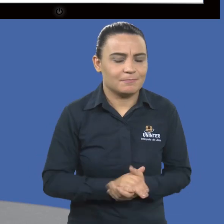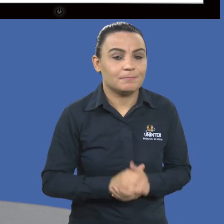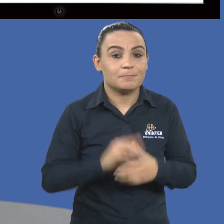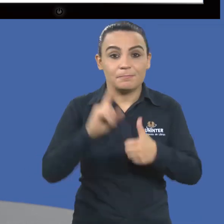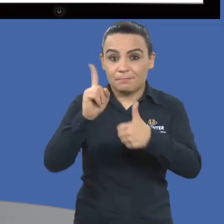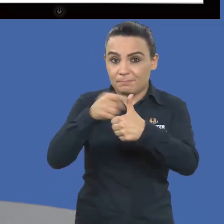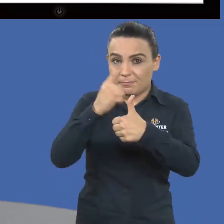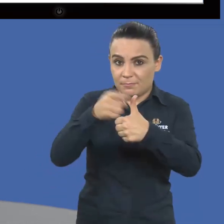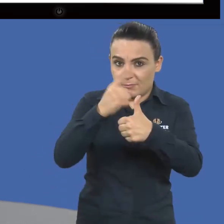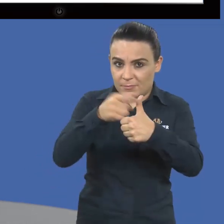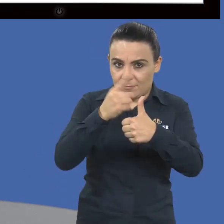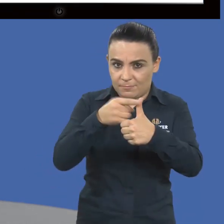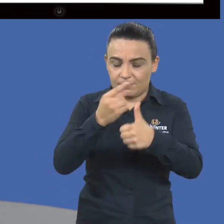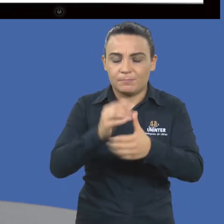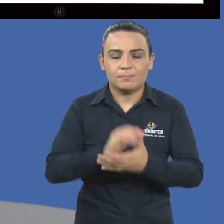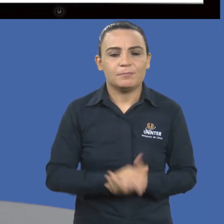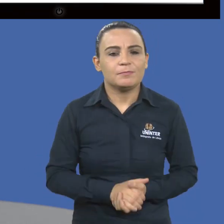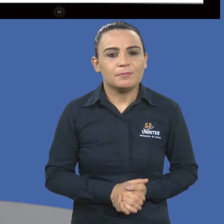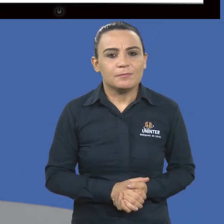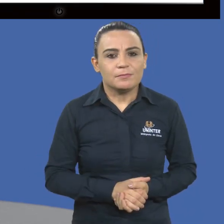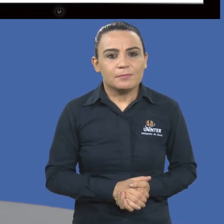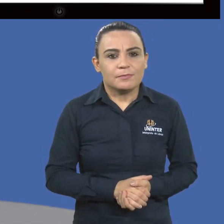exemplo, vamos ver o primeiro.